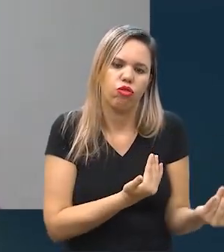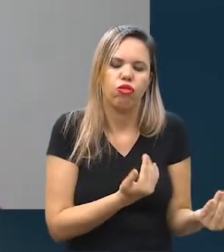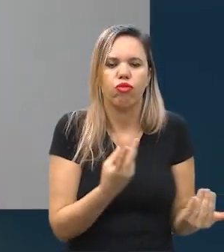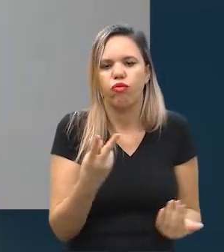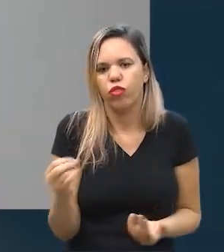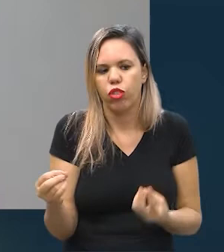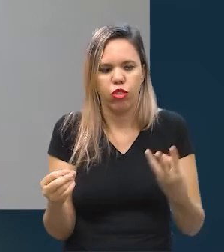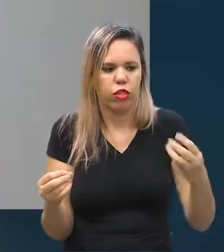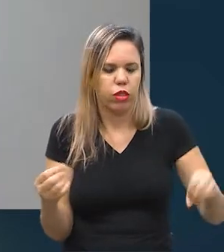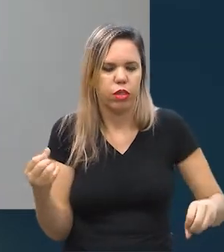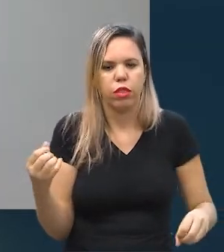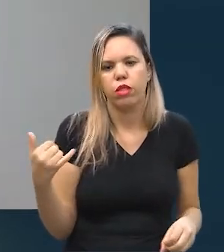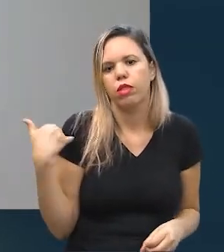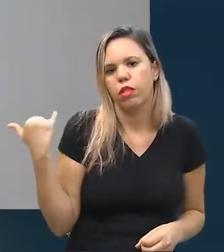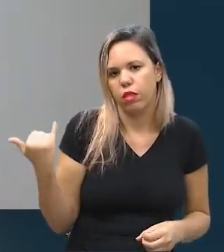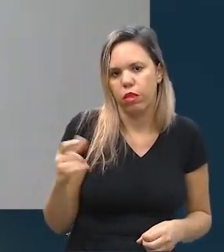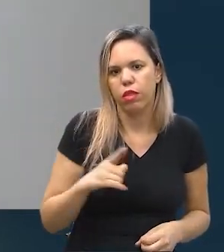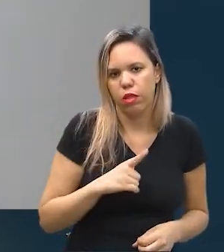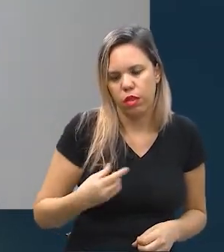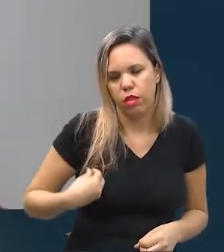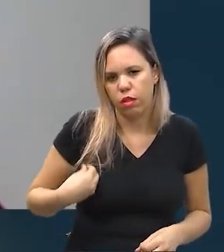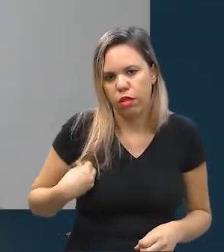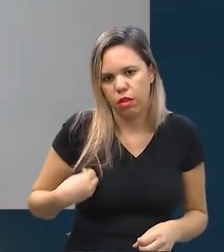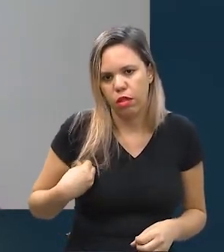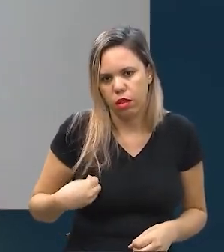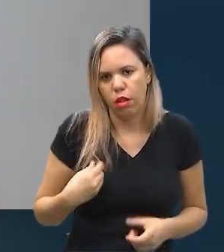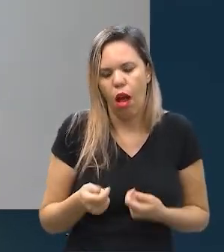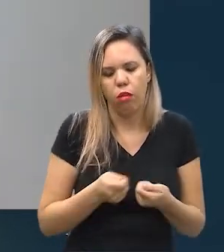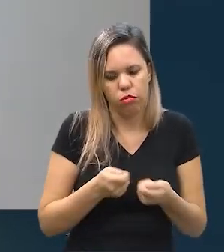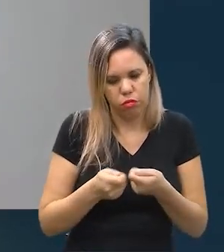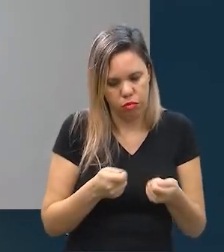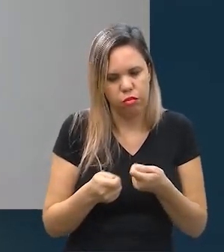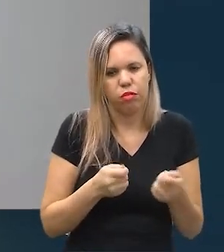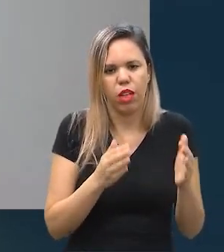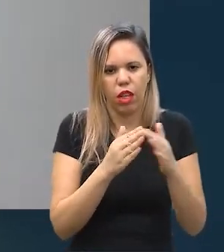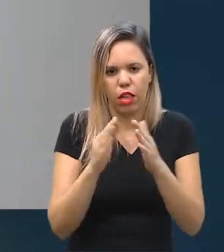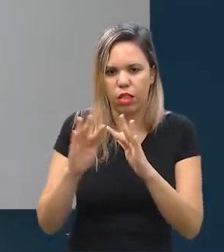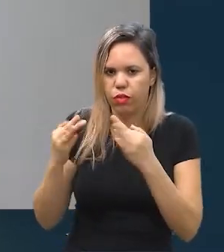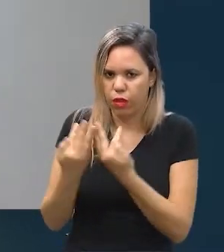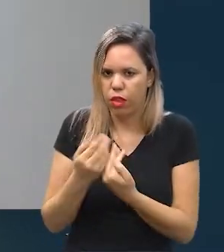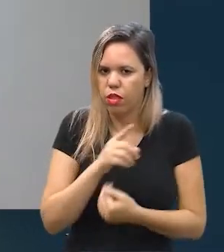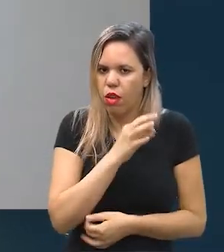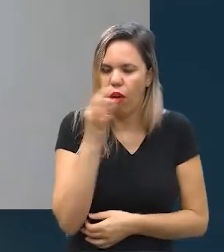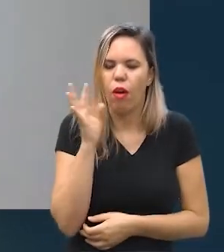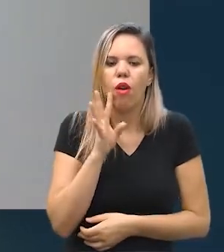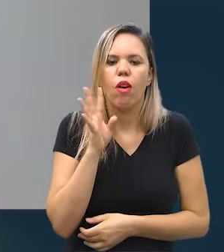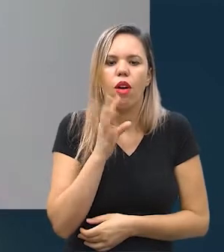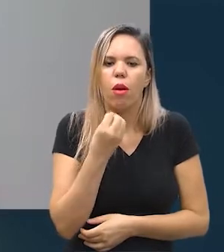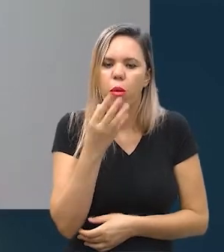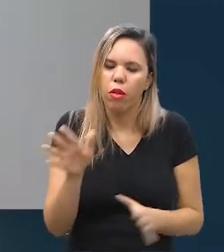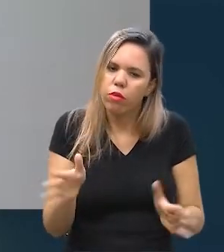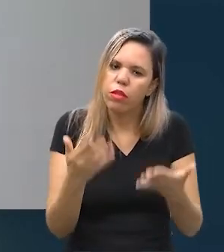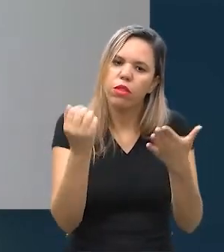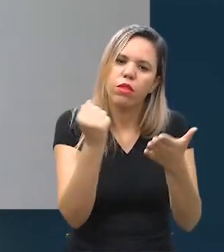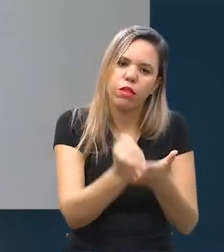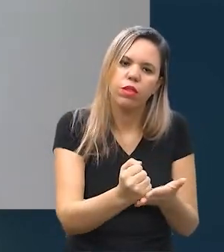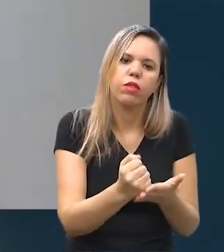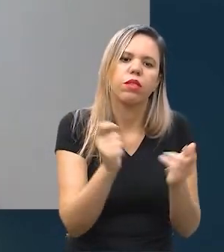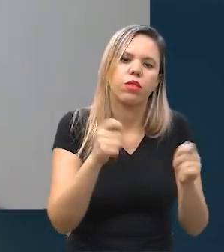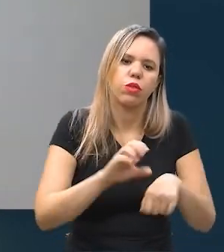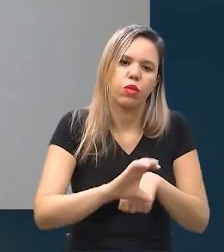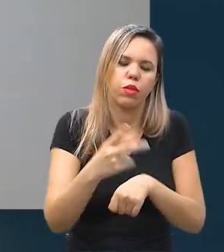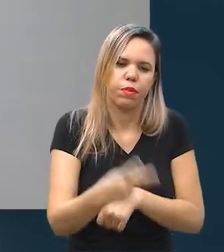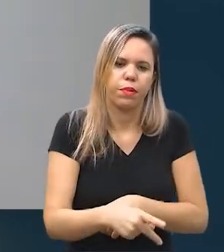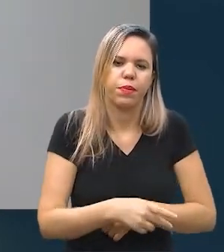de 20 a 30 anos que estão aí tomando as rédeas das propriedades dos pais. Isso é muito bacana, a gente conseguiu contribuir também nessa